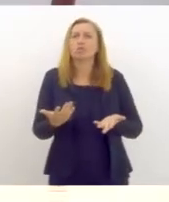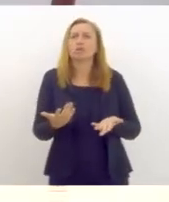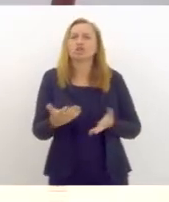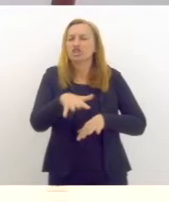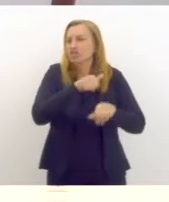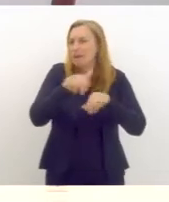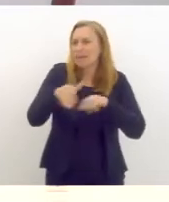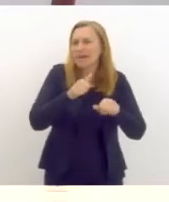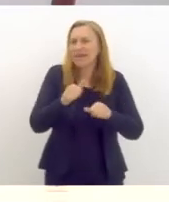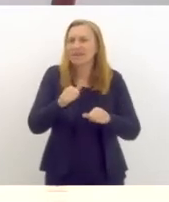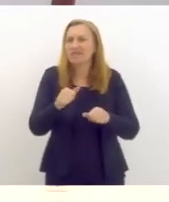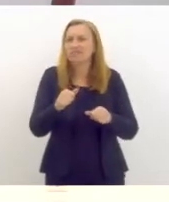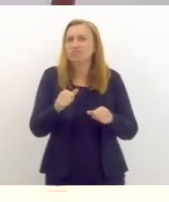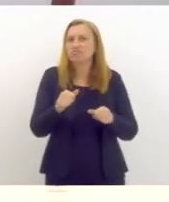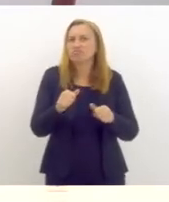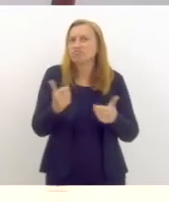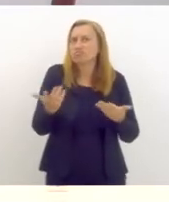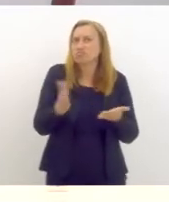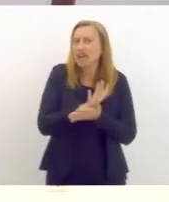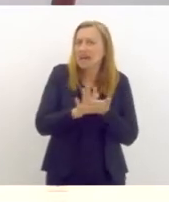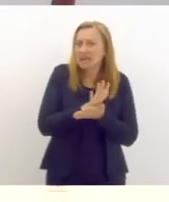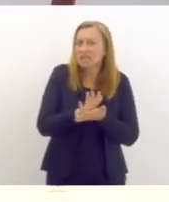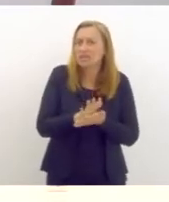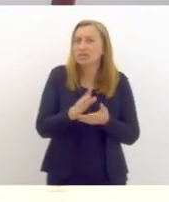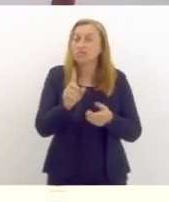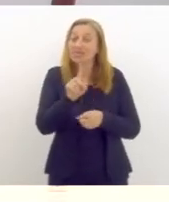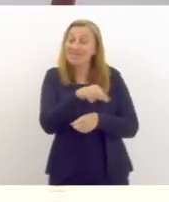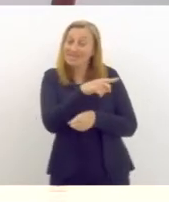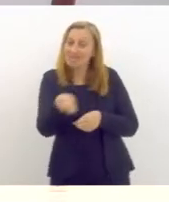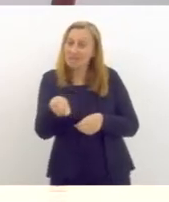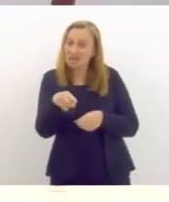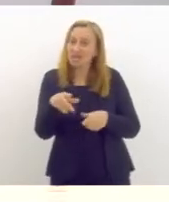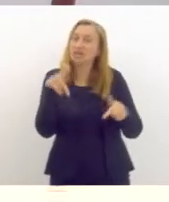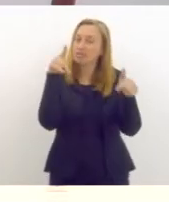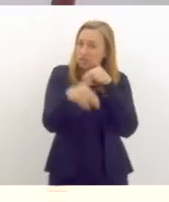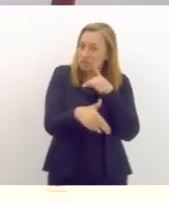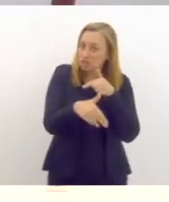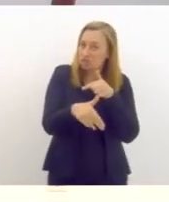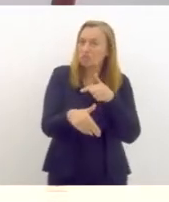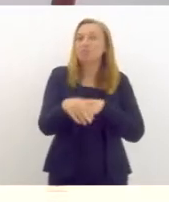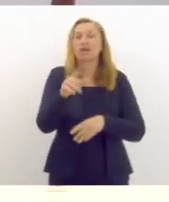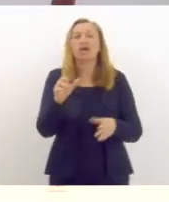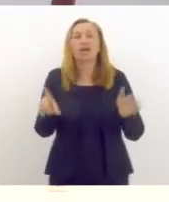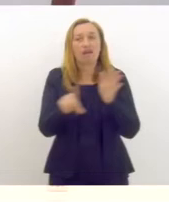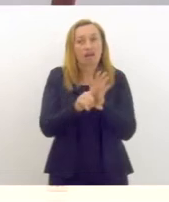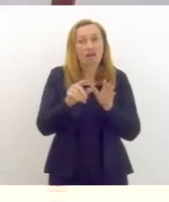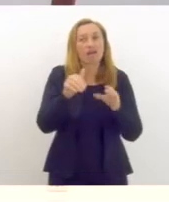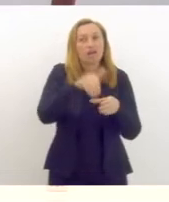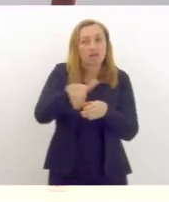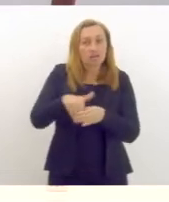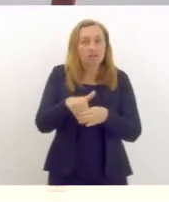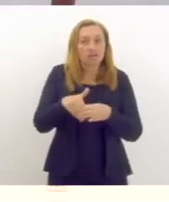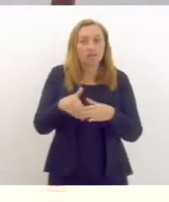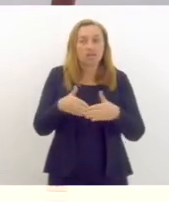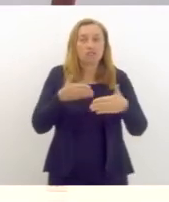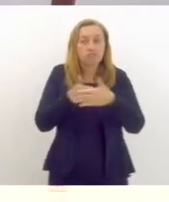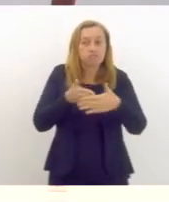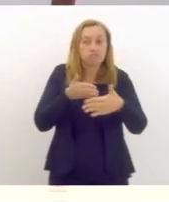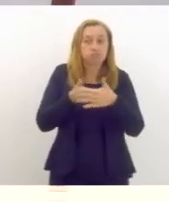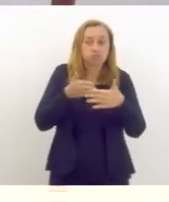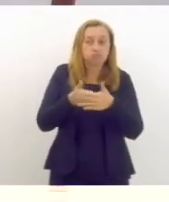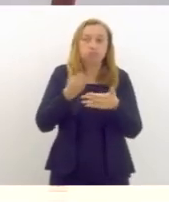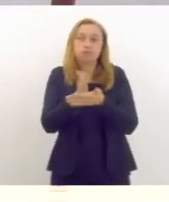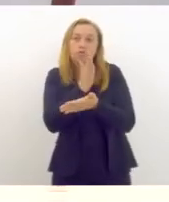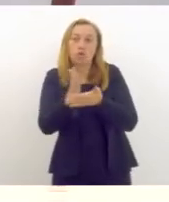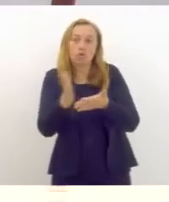chamamento de posse porque isso é vedado é impedido pela legislação eleitoral a gente tem restrições da legislação eleitoral nesse